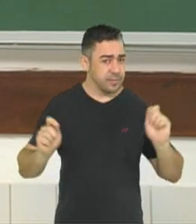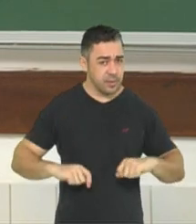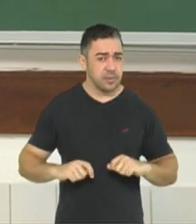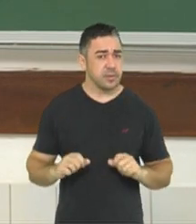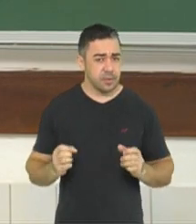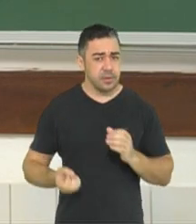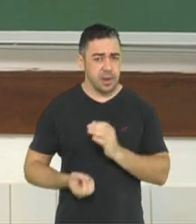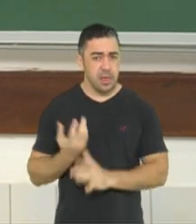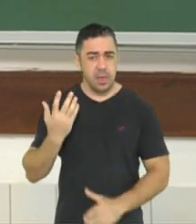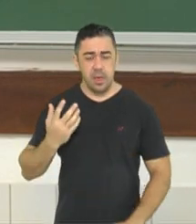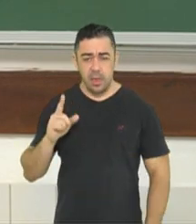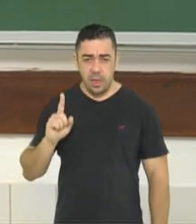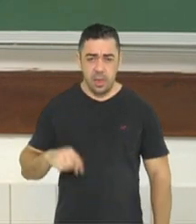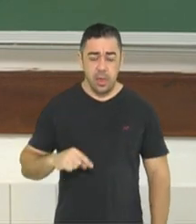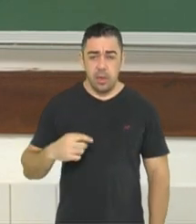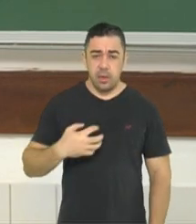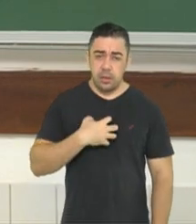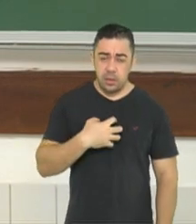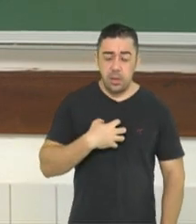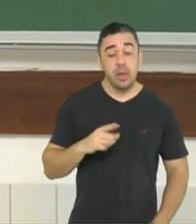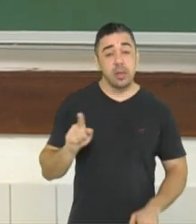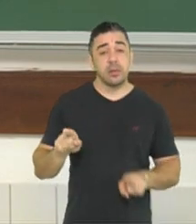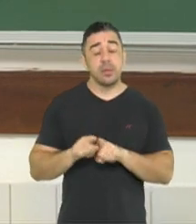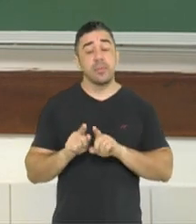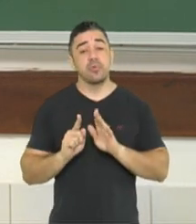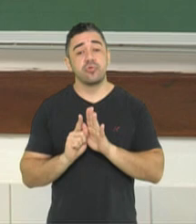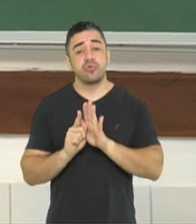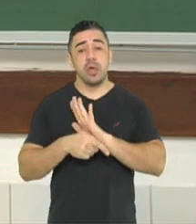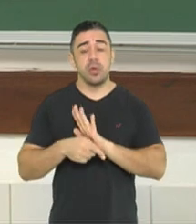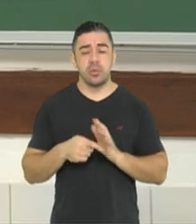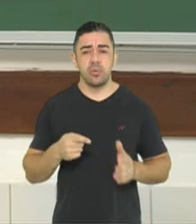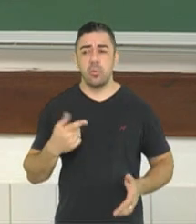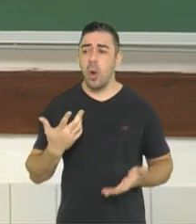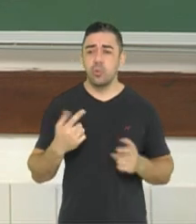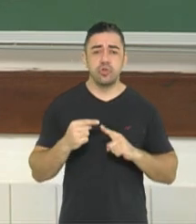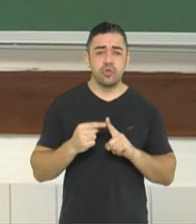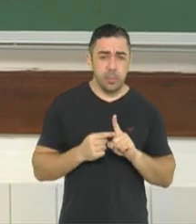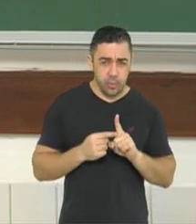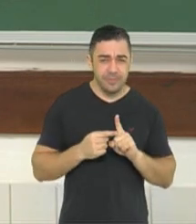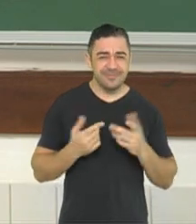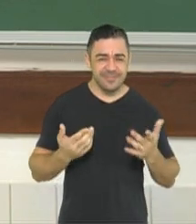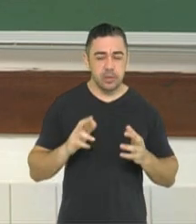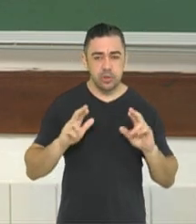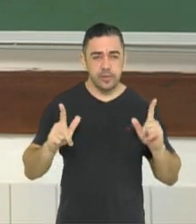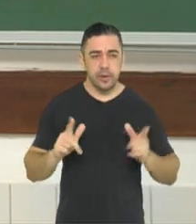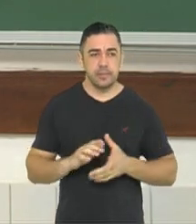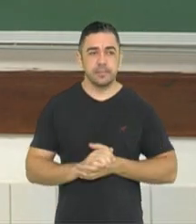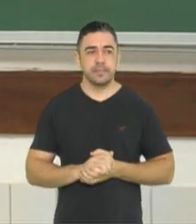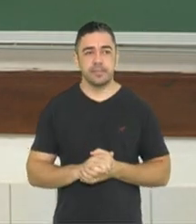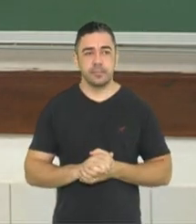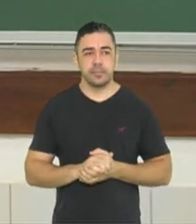possibilidades de criação e os seus gêneros também fazem com que uma fique muito diferente da outra.